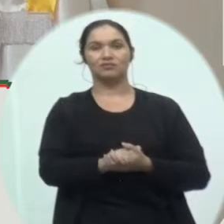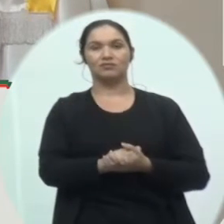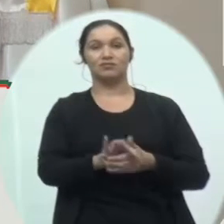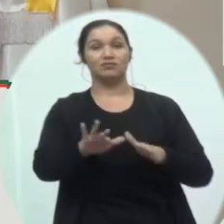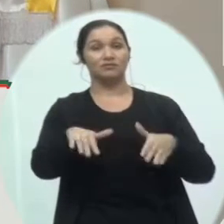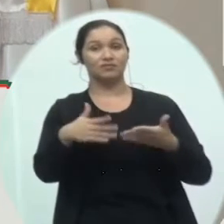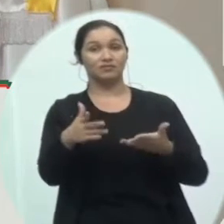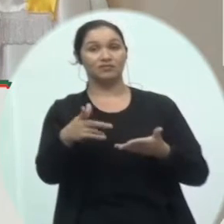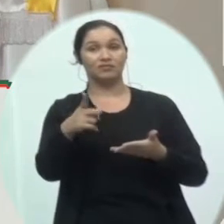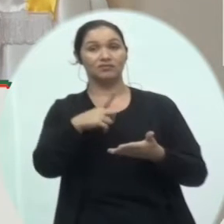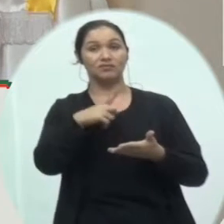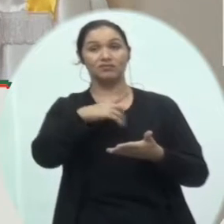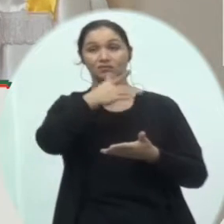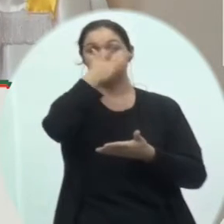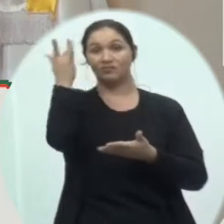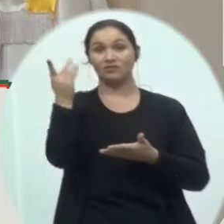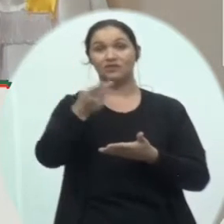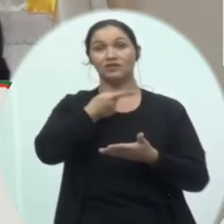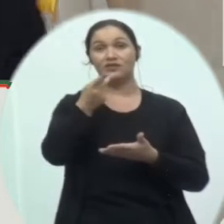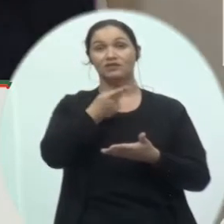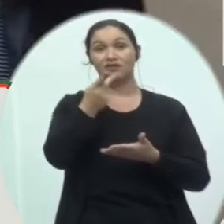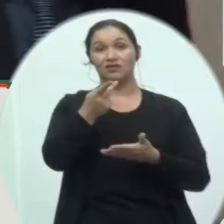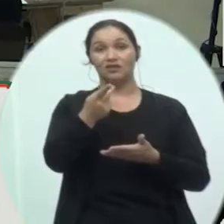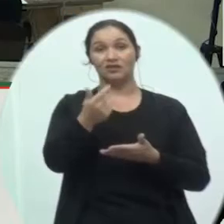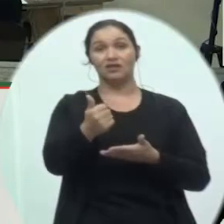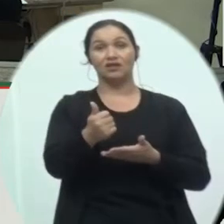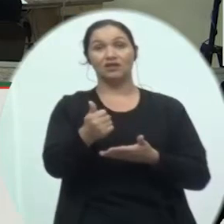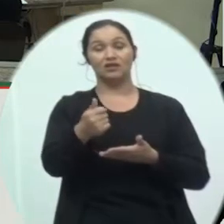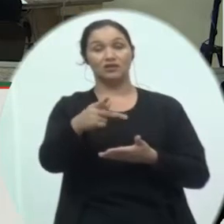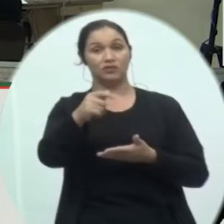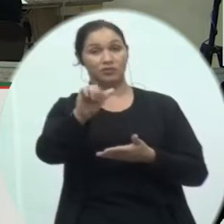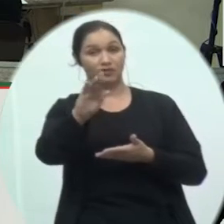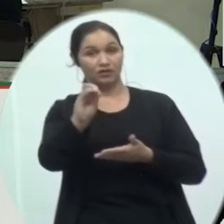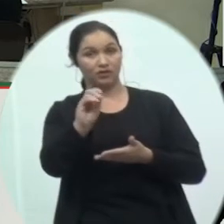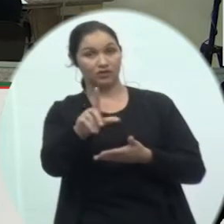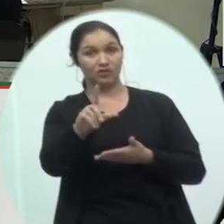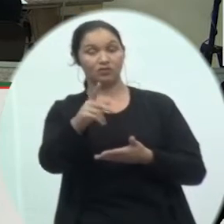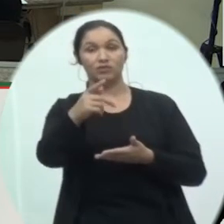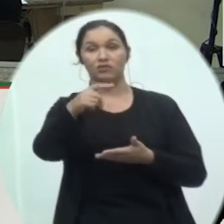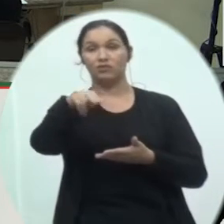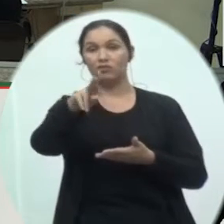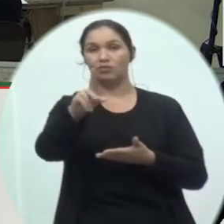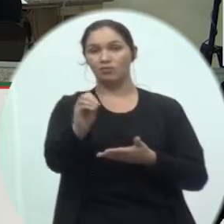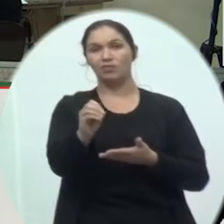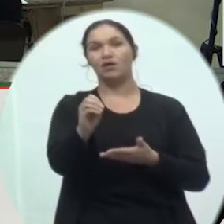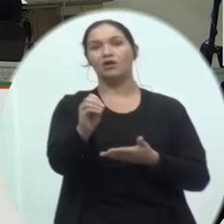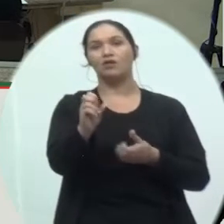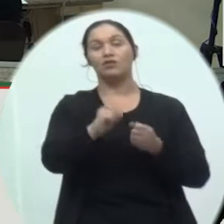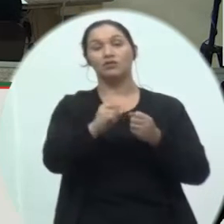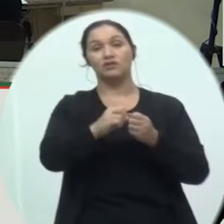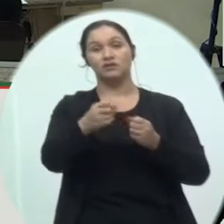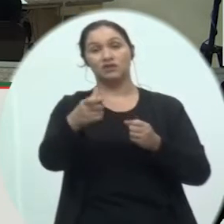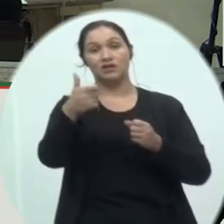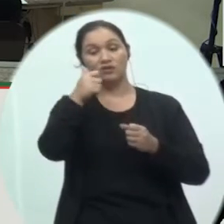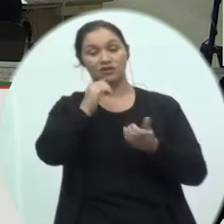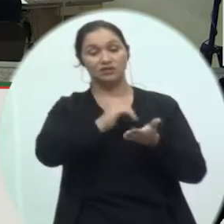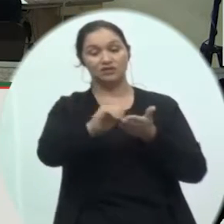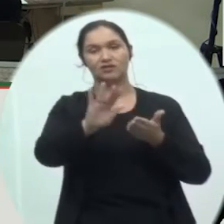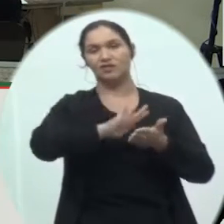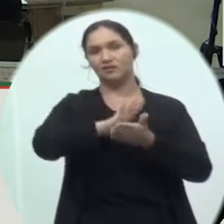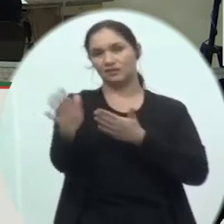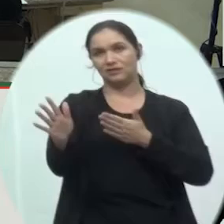se não tem incompetência, tem que cair, né? Obrigado, senhor. Com a palavra o vereador Aldinei Potelec. Vossa